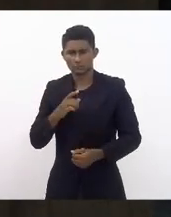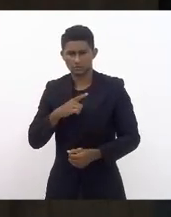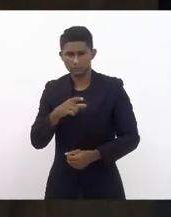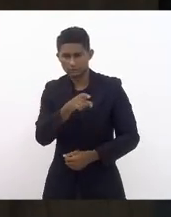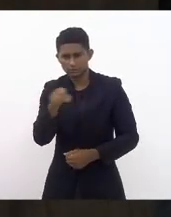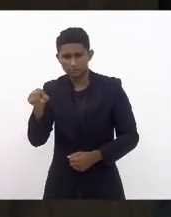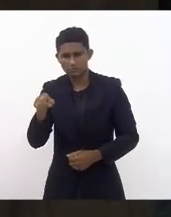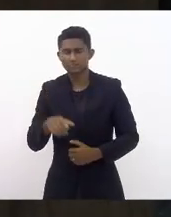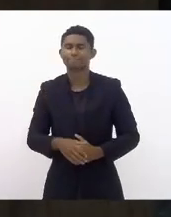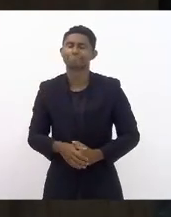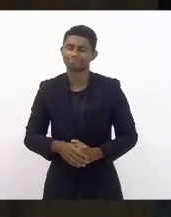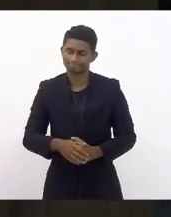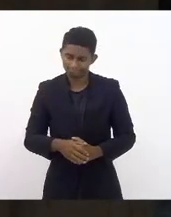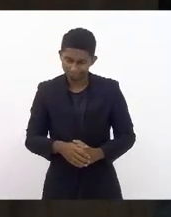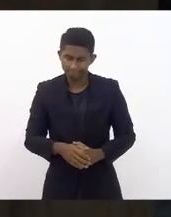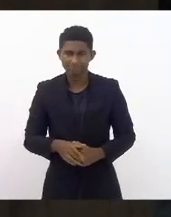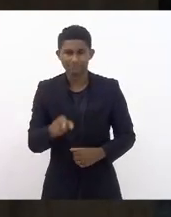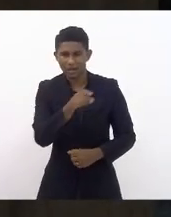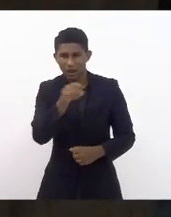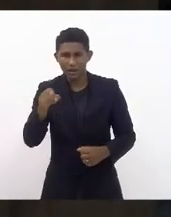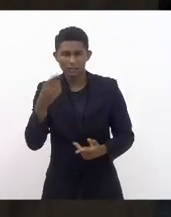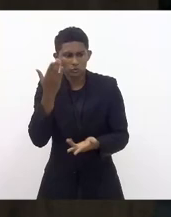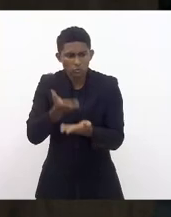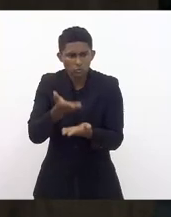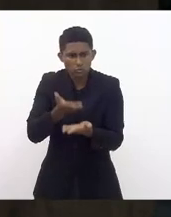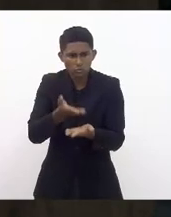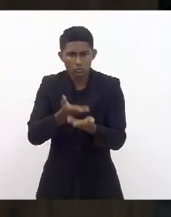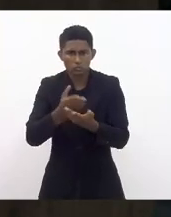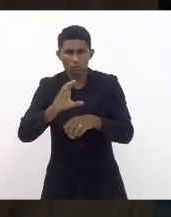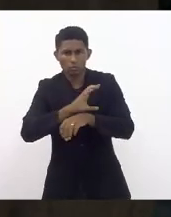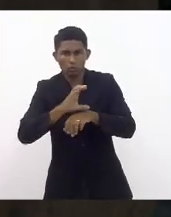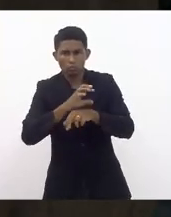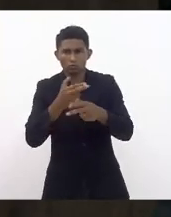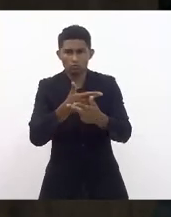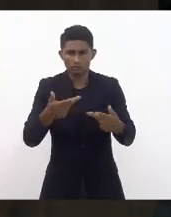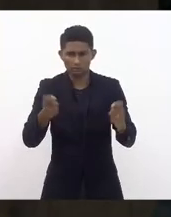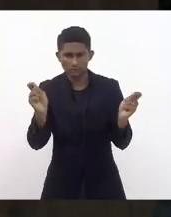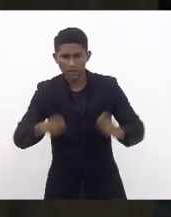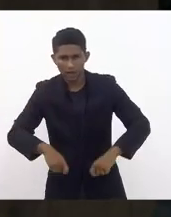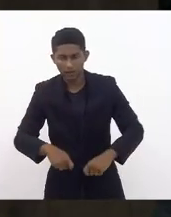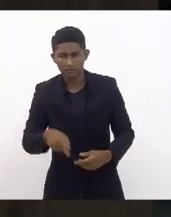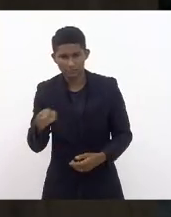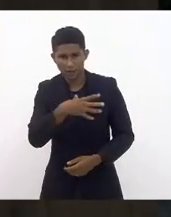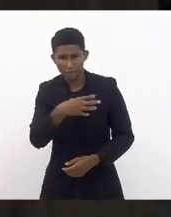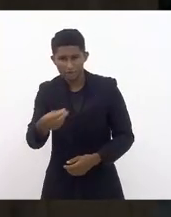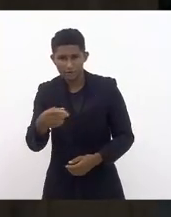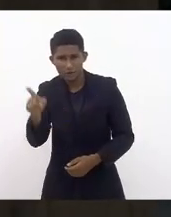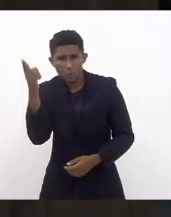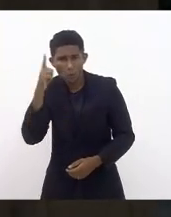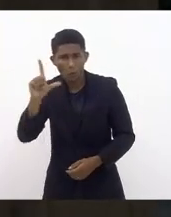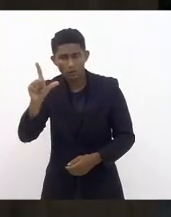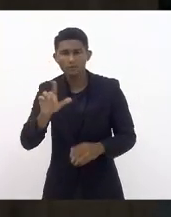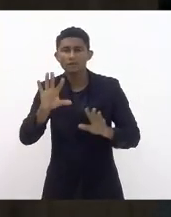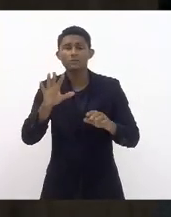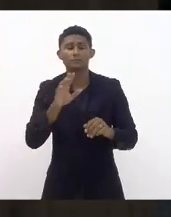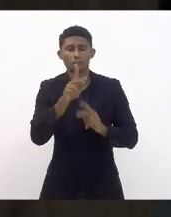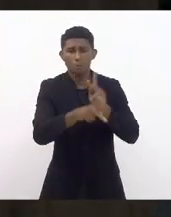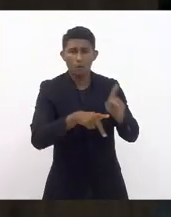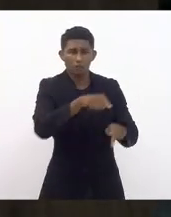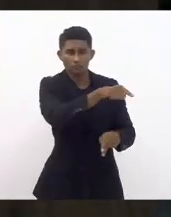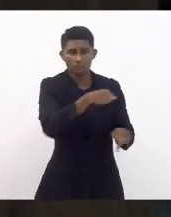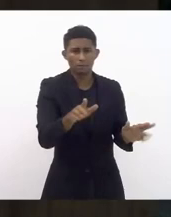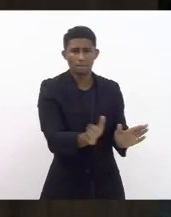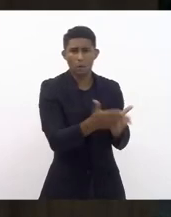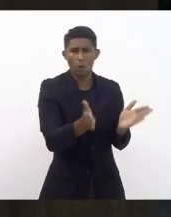patrocinar bons estudos para os seus filhos. E a população carente da Zona